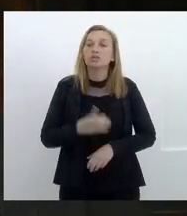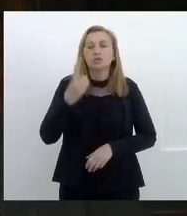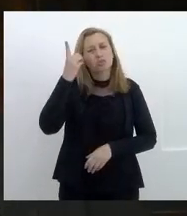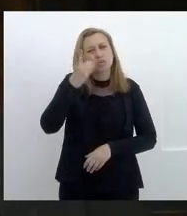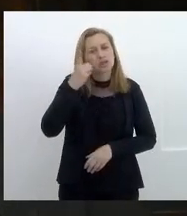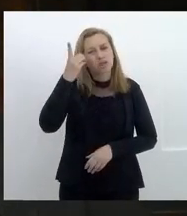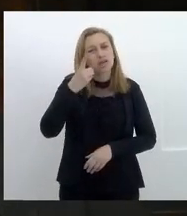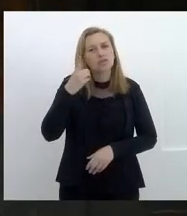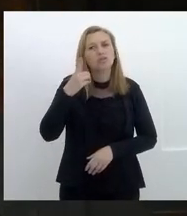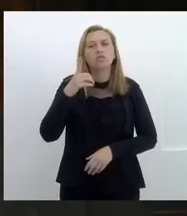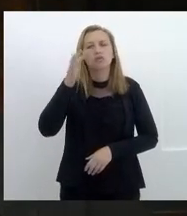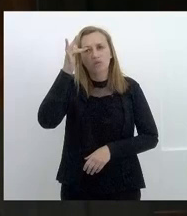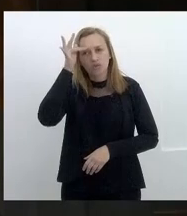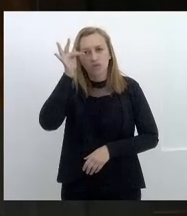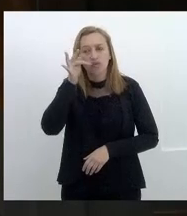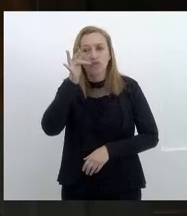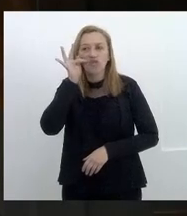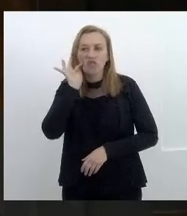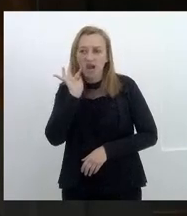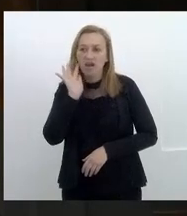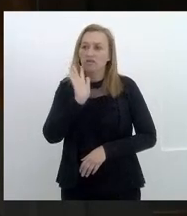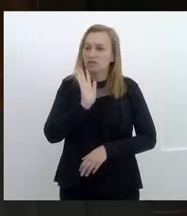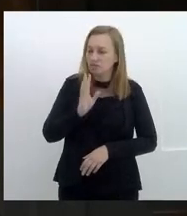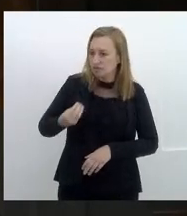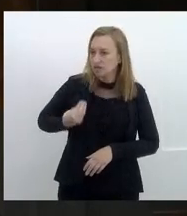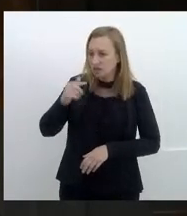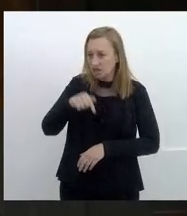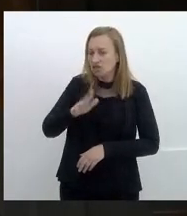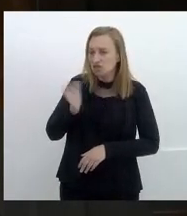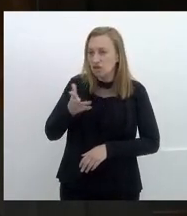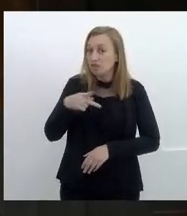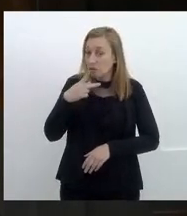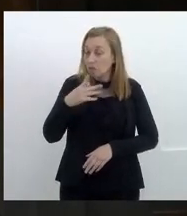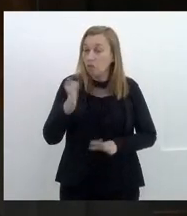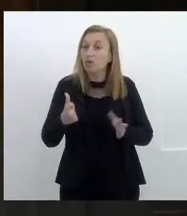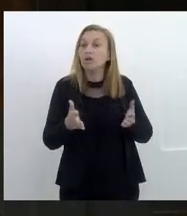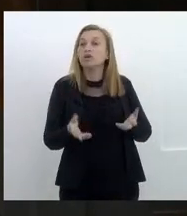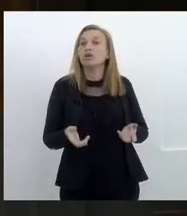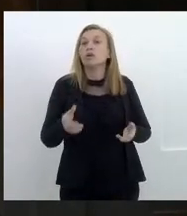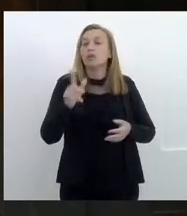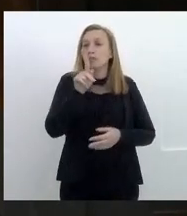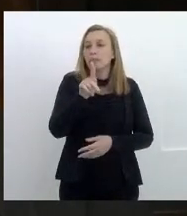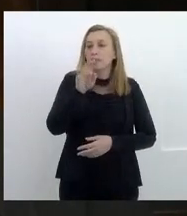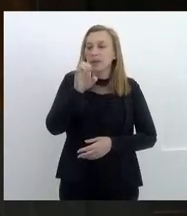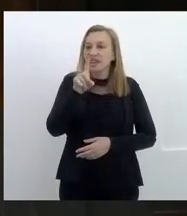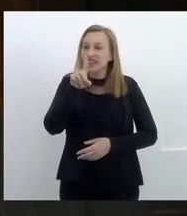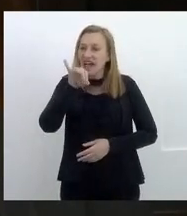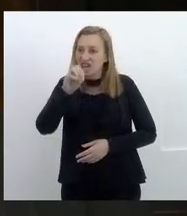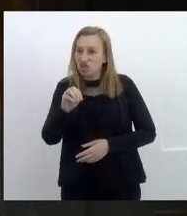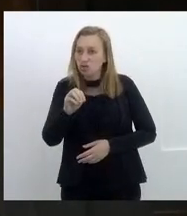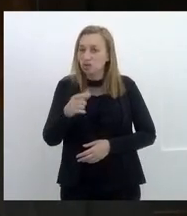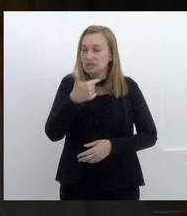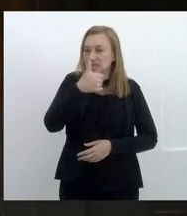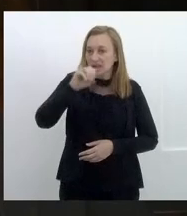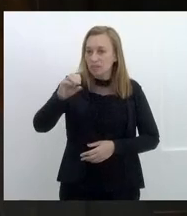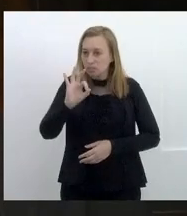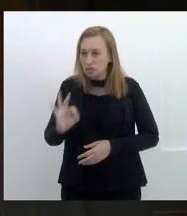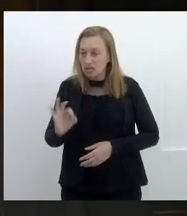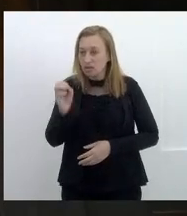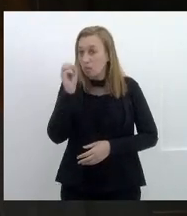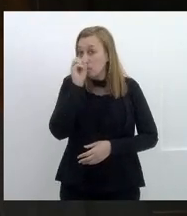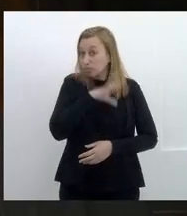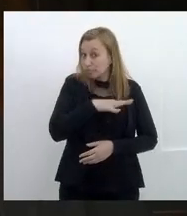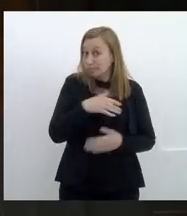deputado Flávio serafini esteja aqui e bem disse sobre o pedágio do cem porcento pedaço de 100 porcento